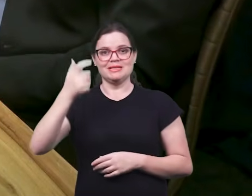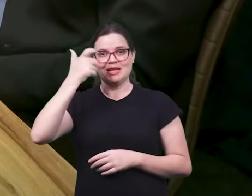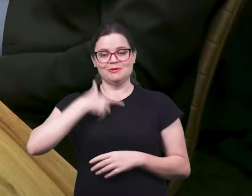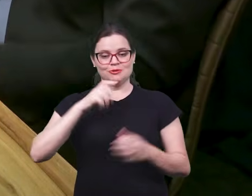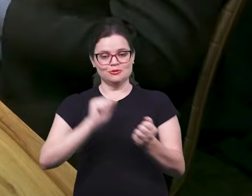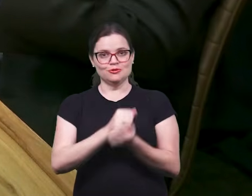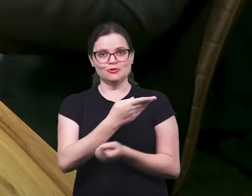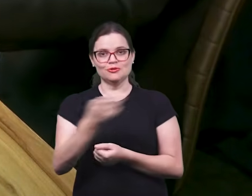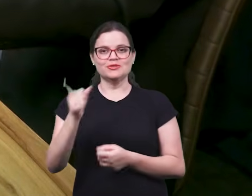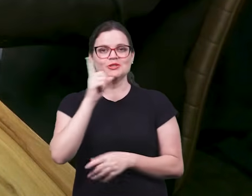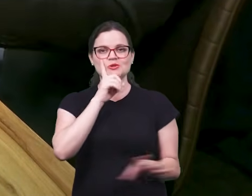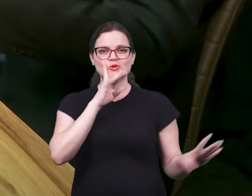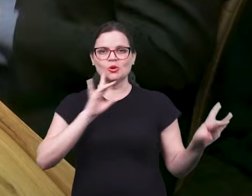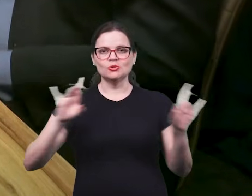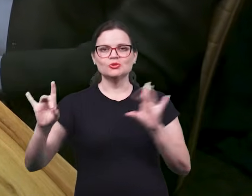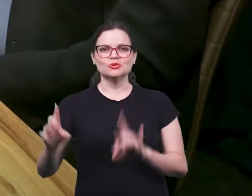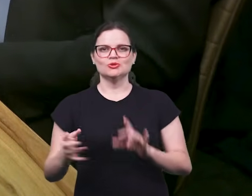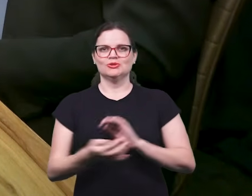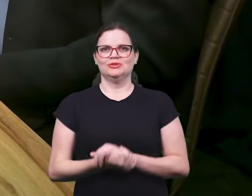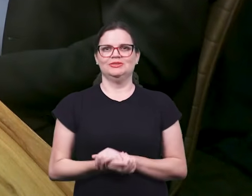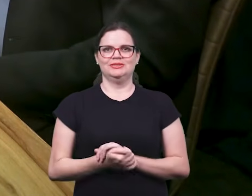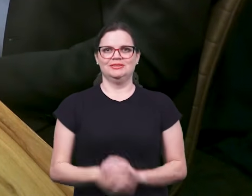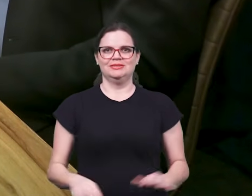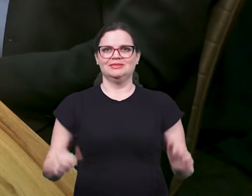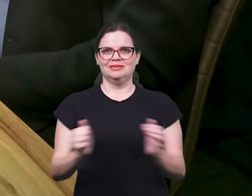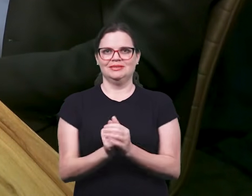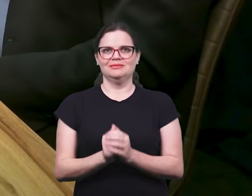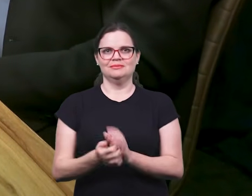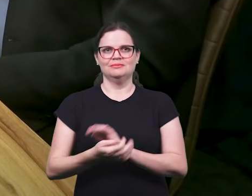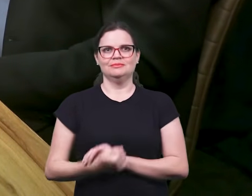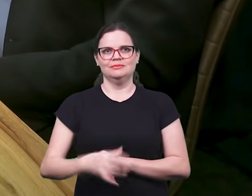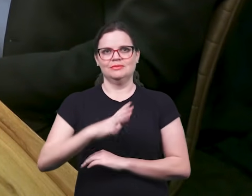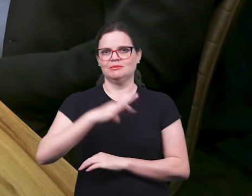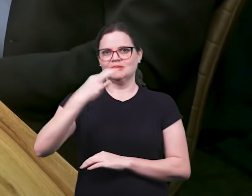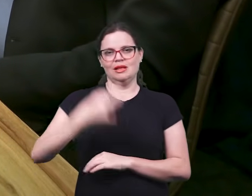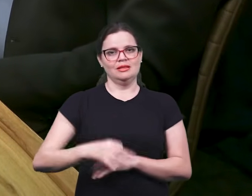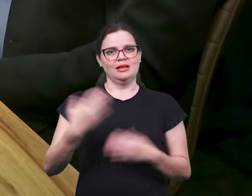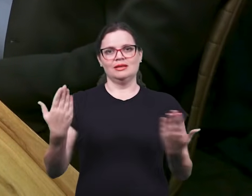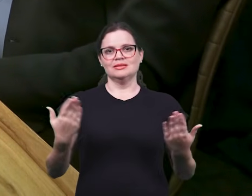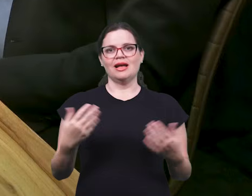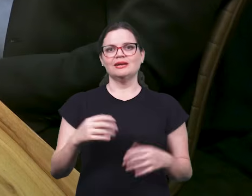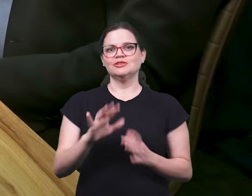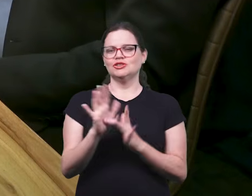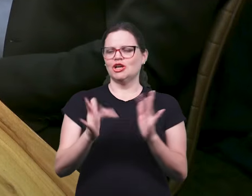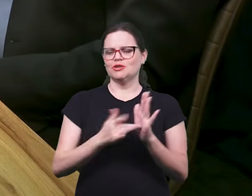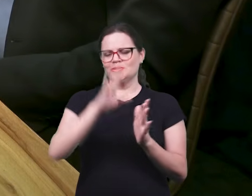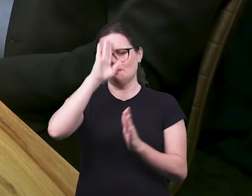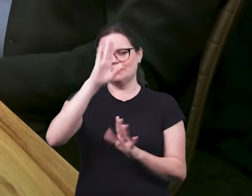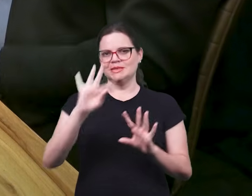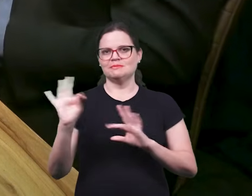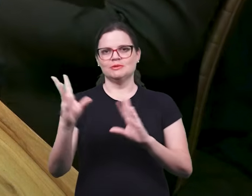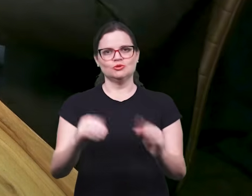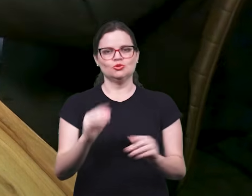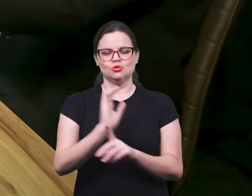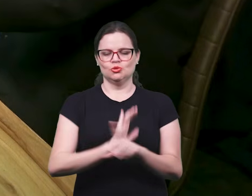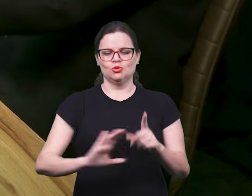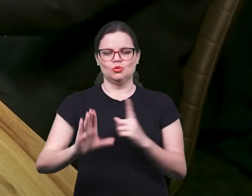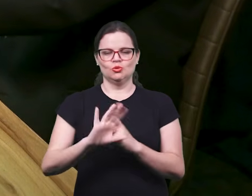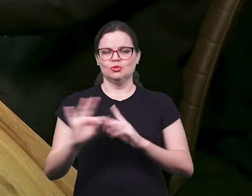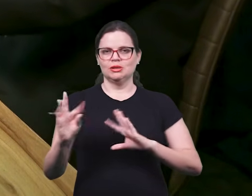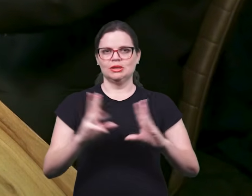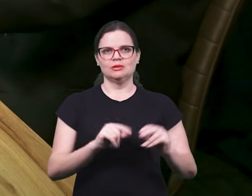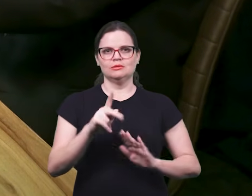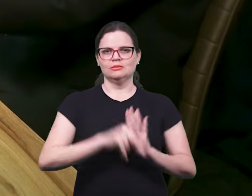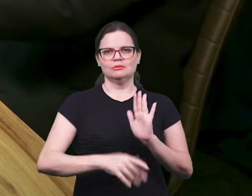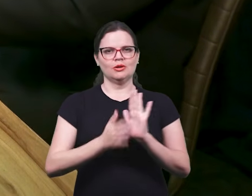dias, Todos os dias, o até a tabernáculo. consumação dos séculos. Amém. E Olha, no centro, né? E no centro. no centro de tudo. Cristo é o culto, o Senhor Jesus,